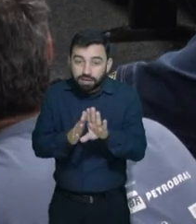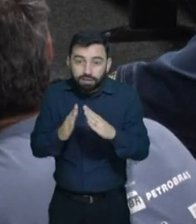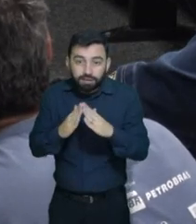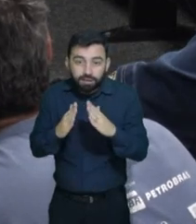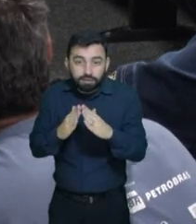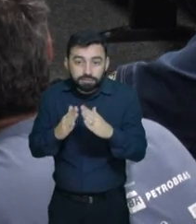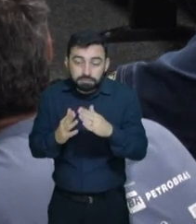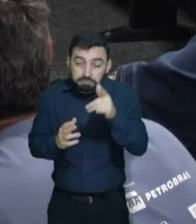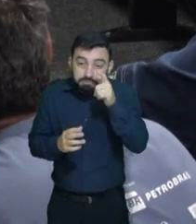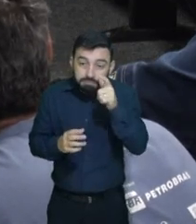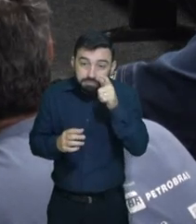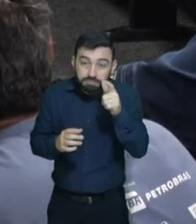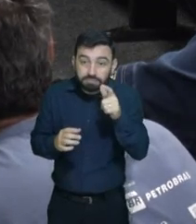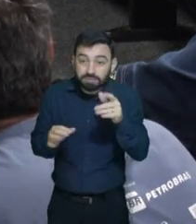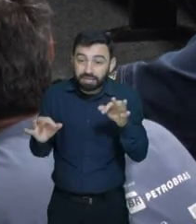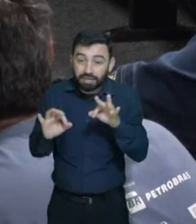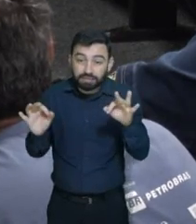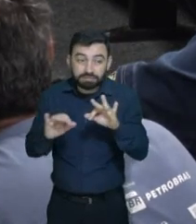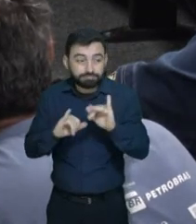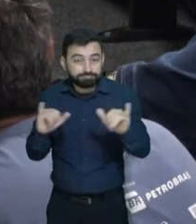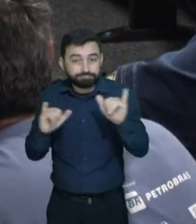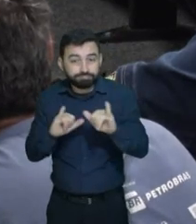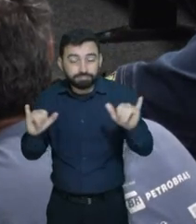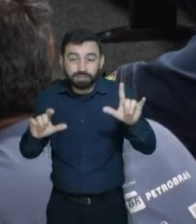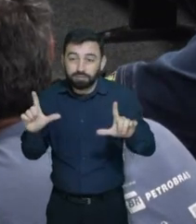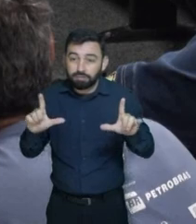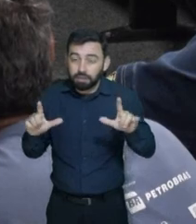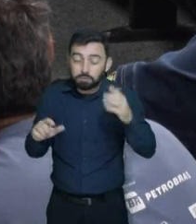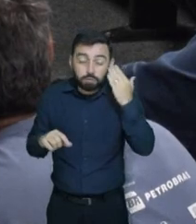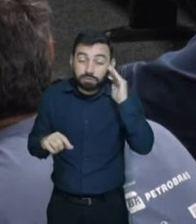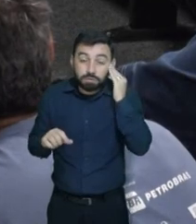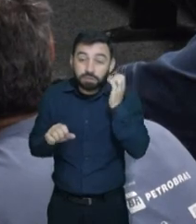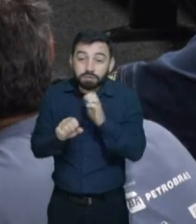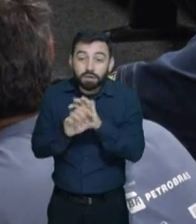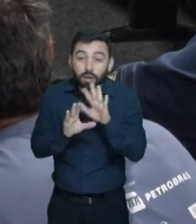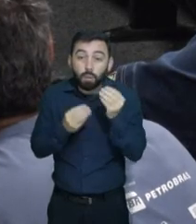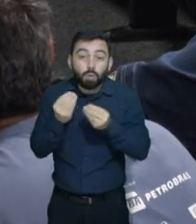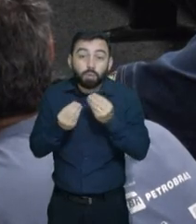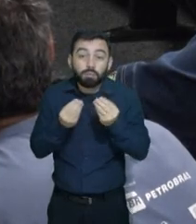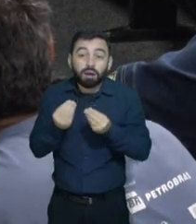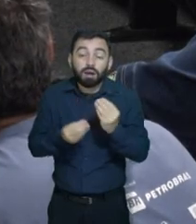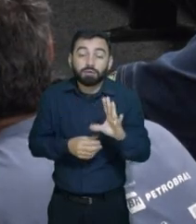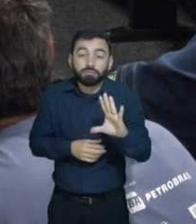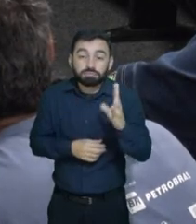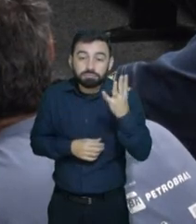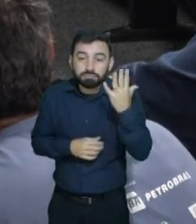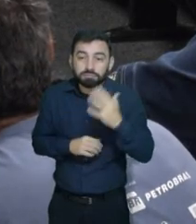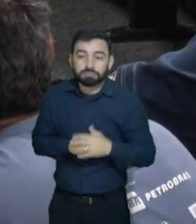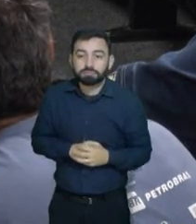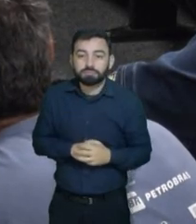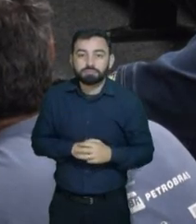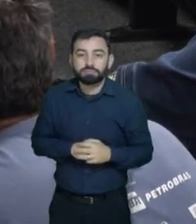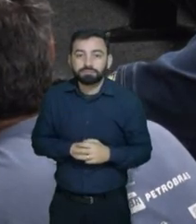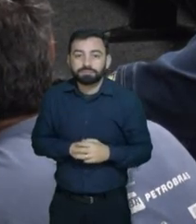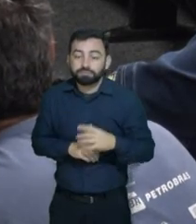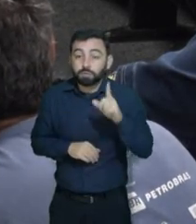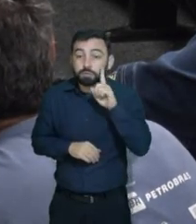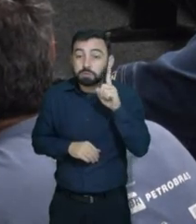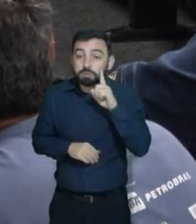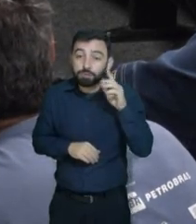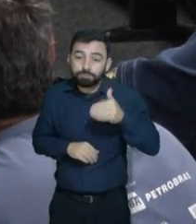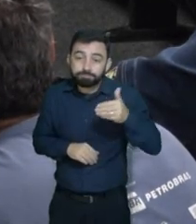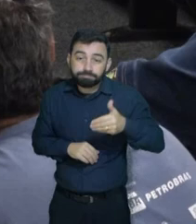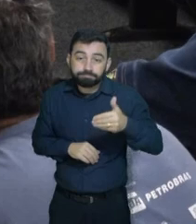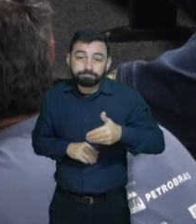não conseguem assistir nem o noticiário, eles não conseguem nem entender como é que acontece tudo, né, no dia a